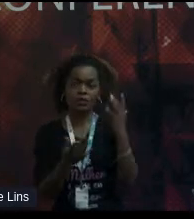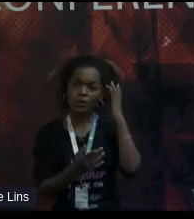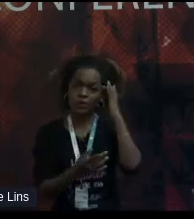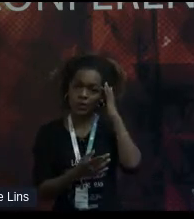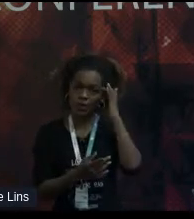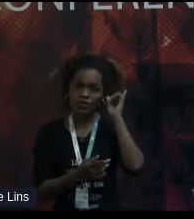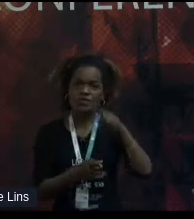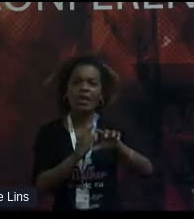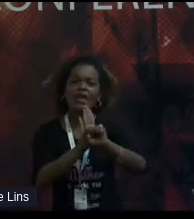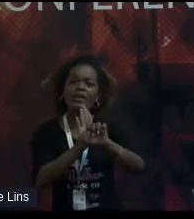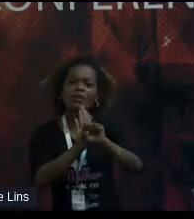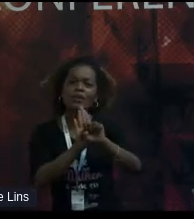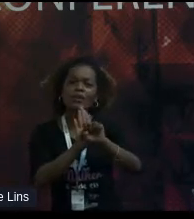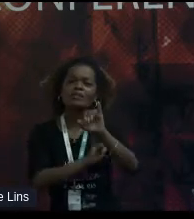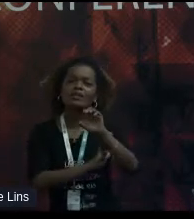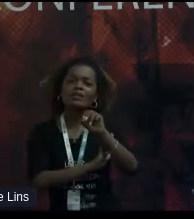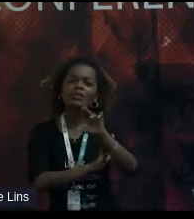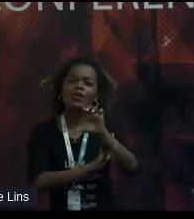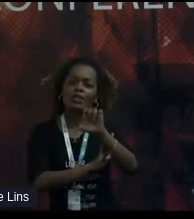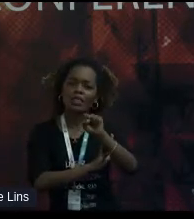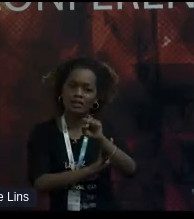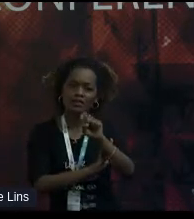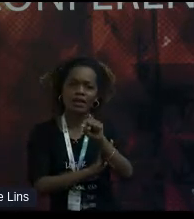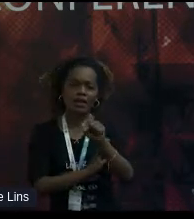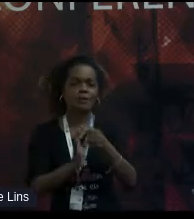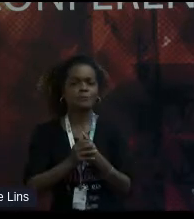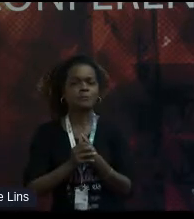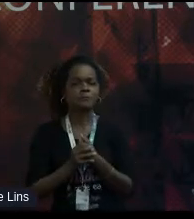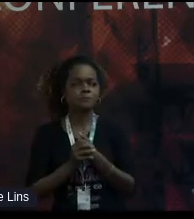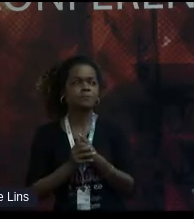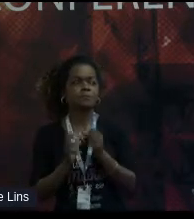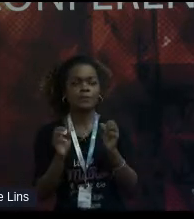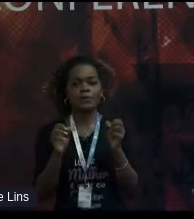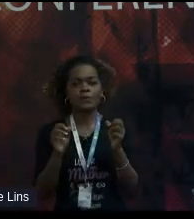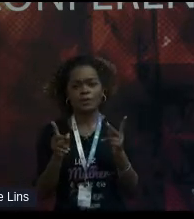ícones, né? São ícones. Tá, beleza.